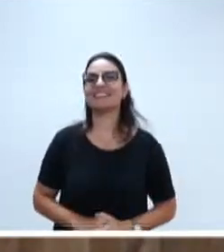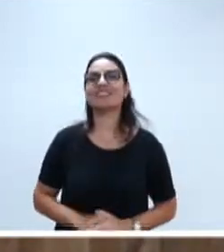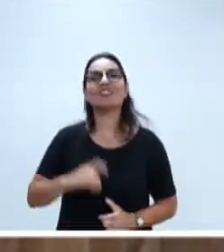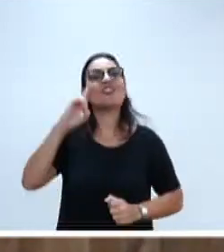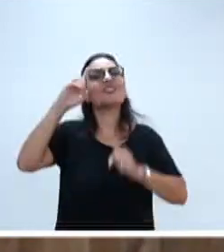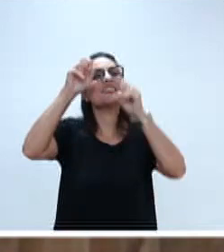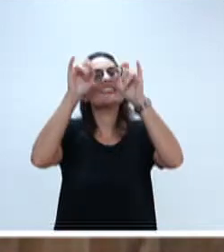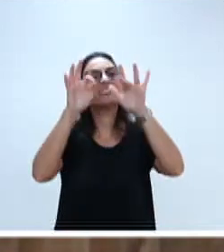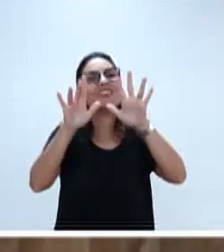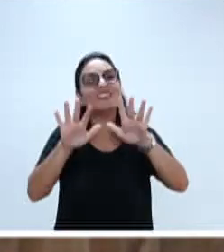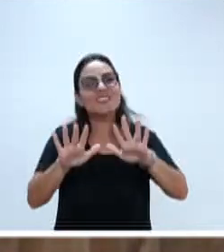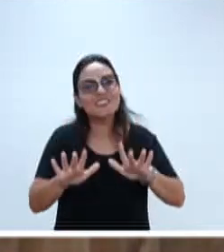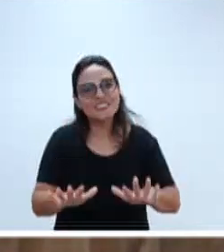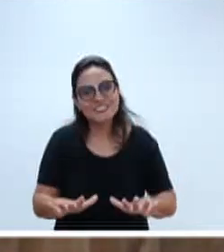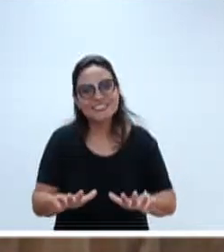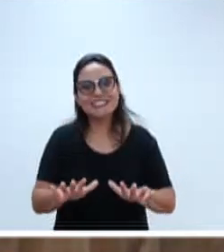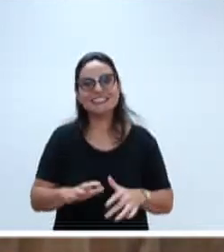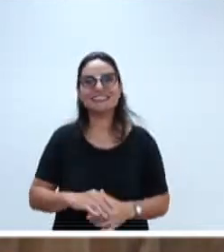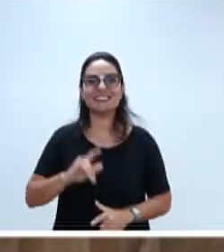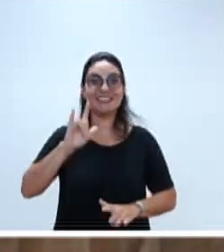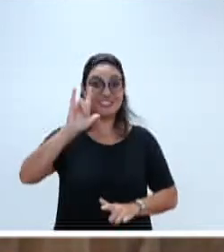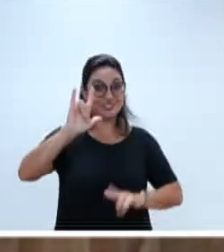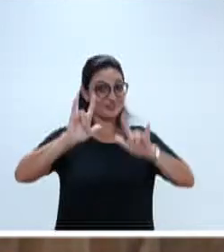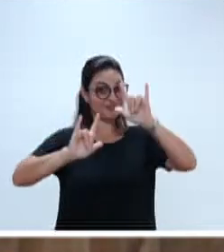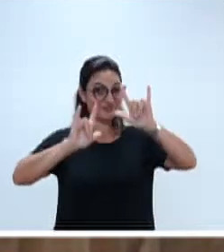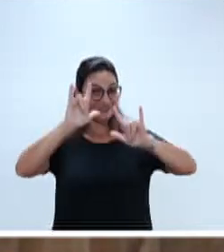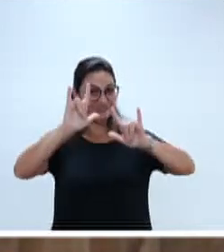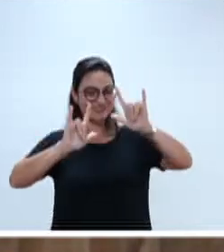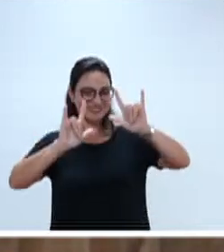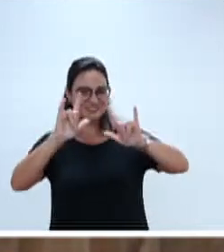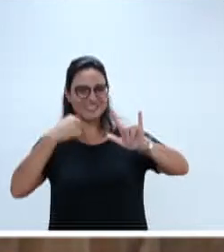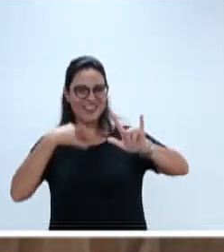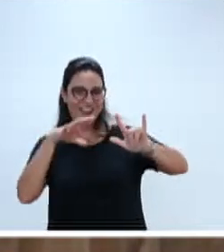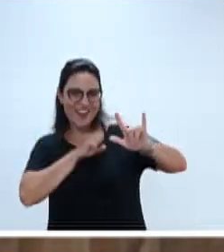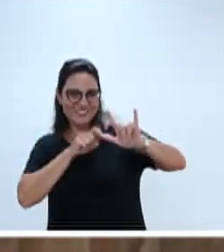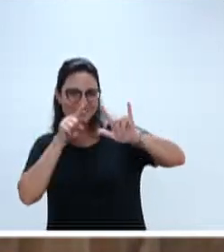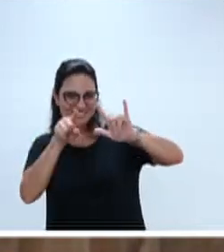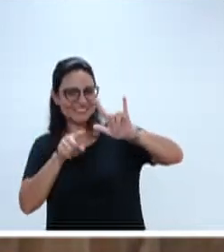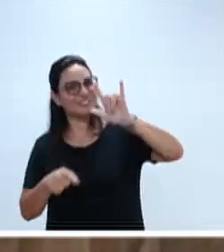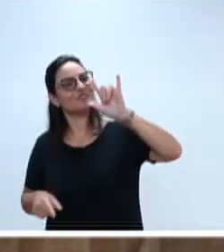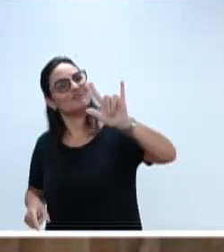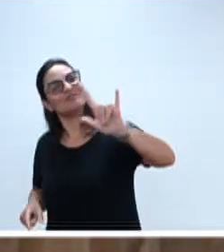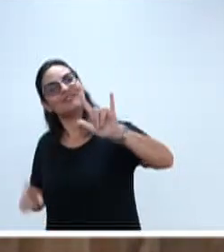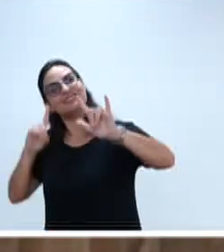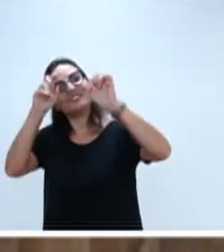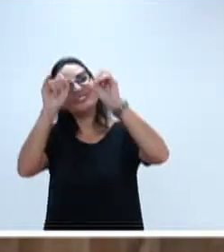Deus abençoe. Olha, isso aqui em Libras, eu te amo. Eu te amo, Deus abençoe, em nome de Jesus.